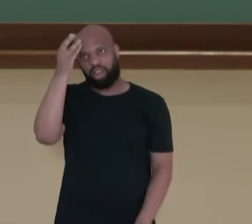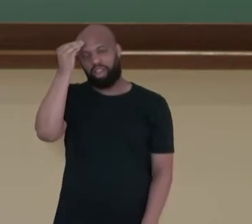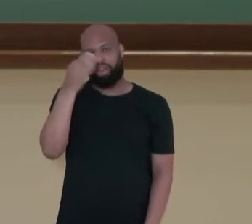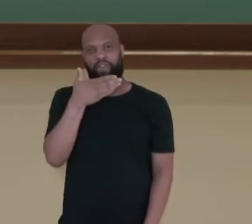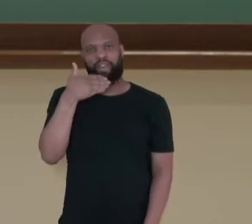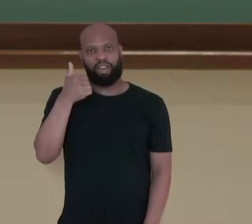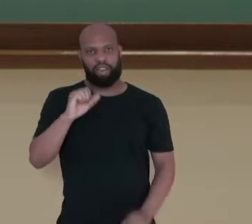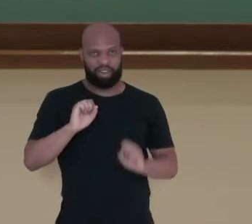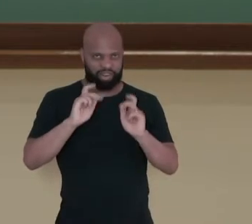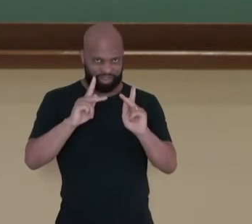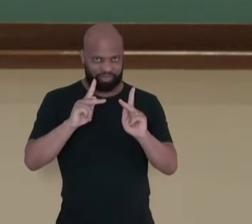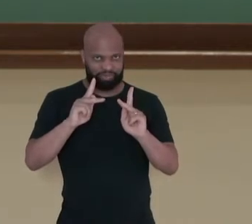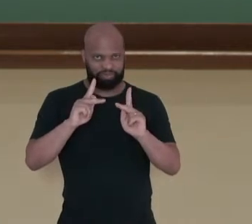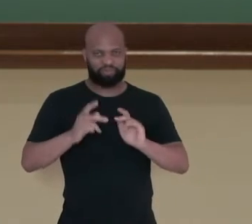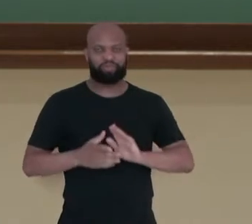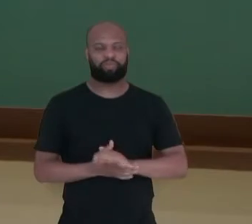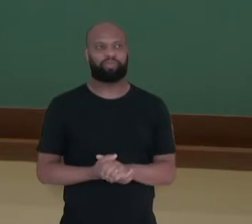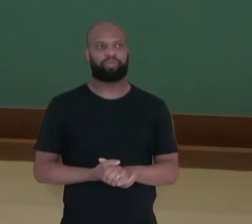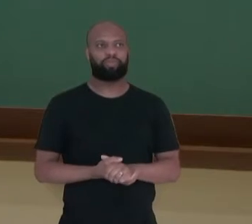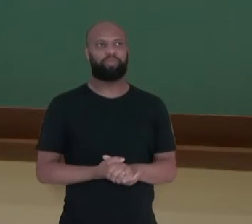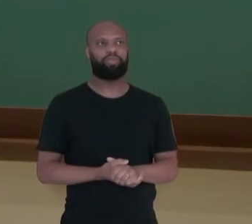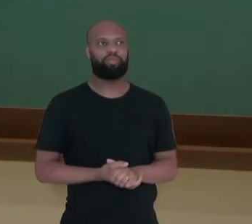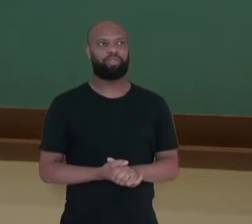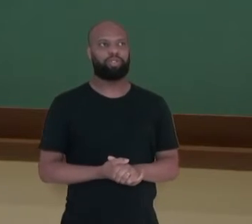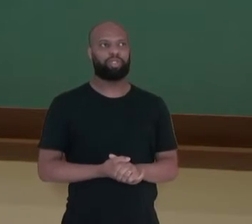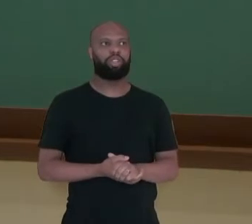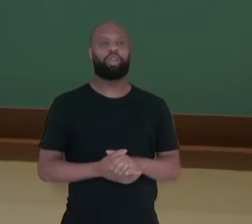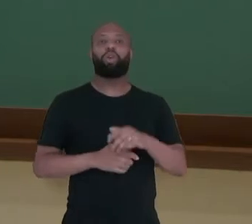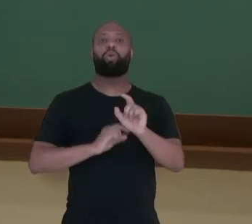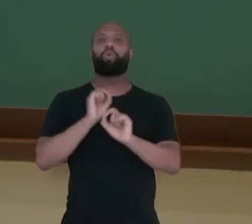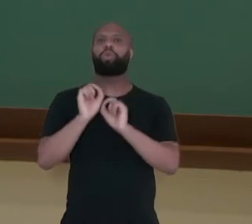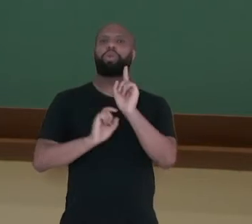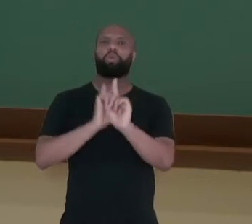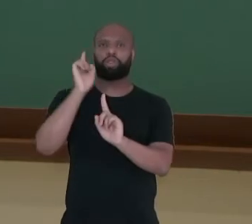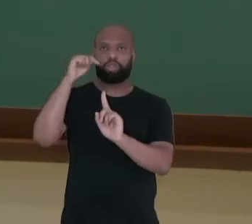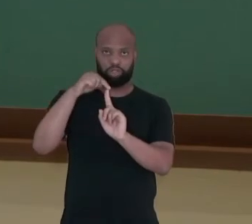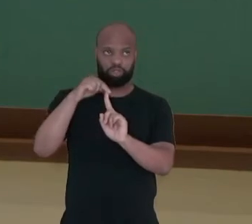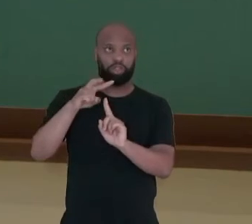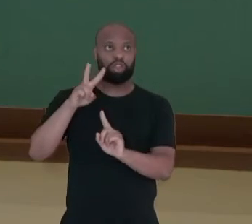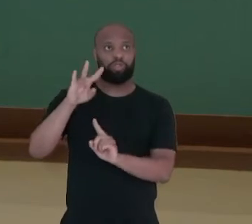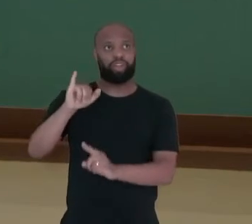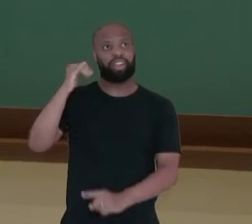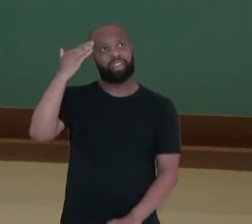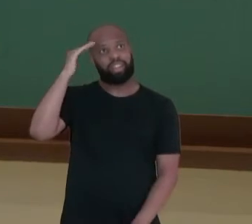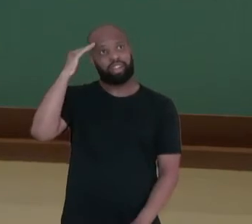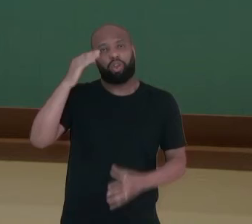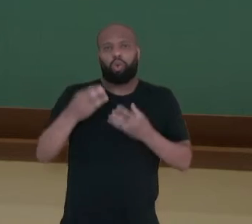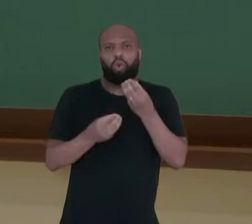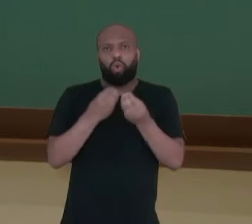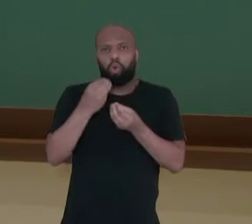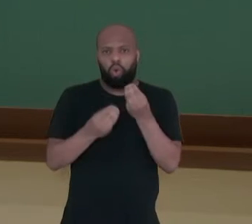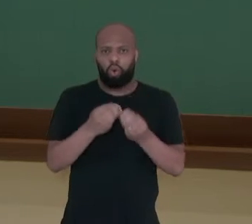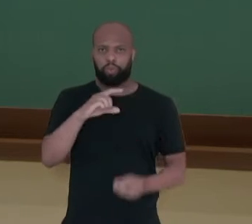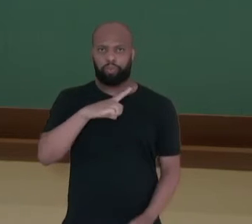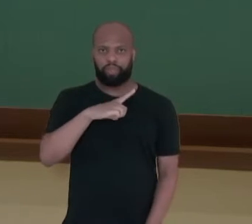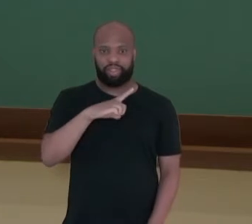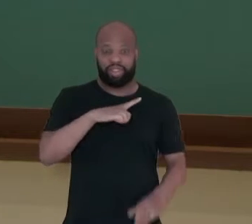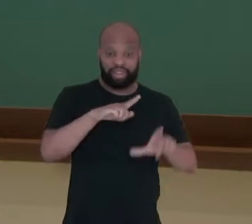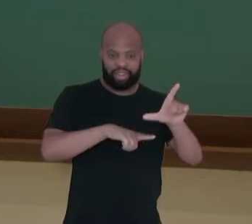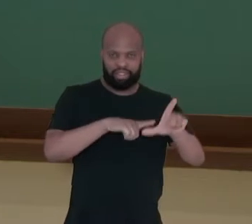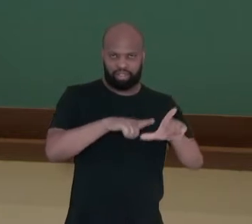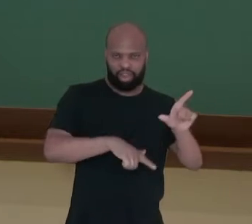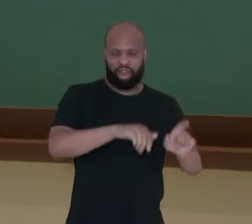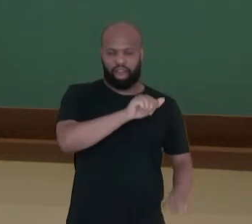vira aí, faz a tua associação. Olha lá, objetivo da aula: entender como os coeficientes da função